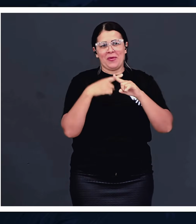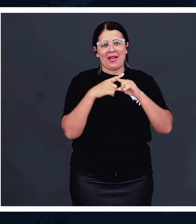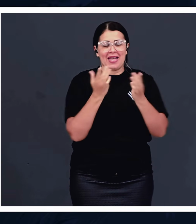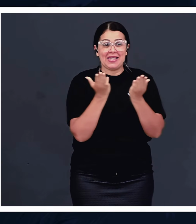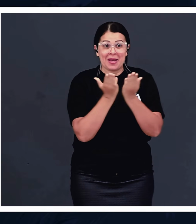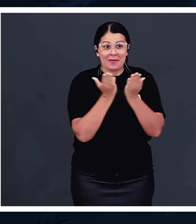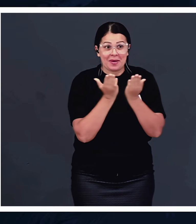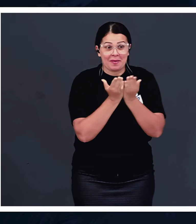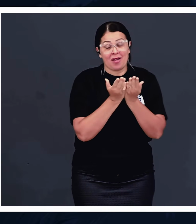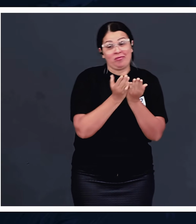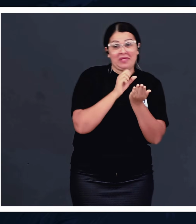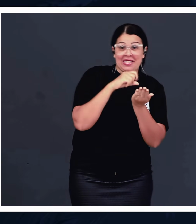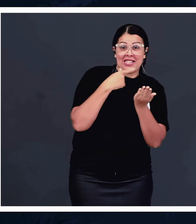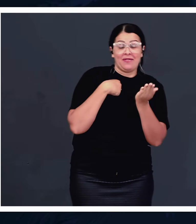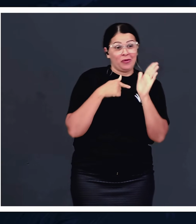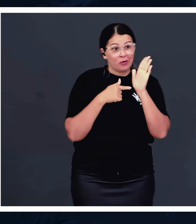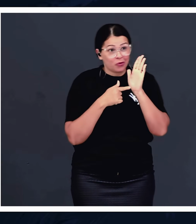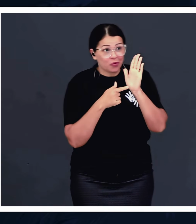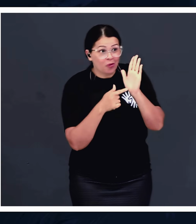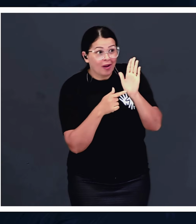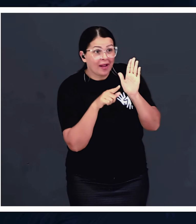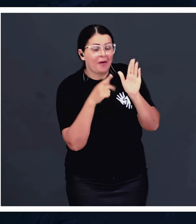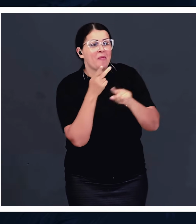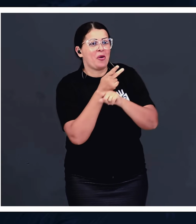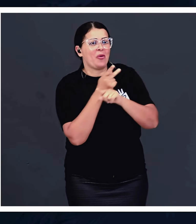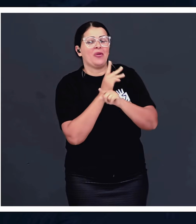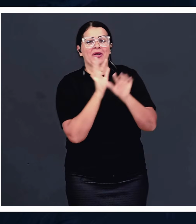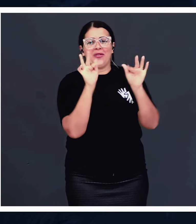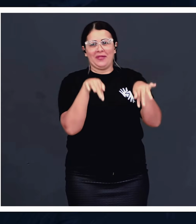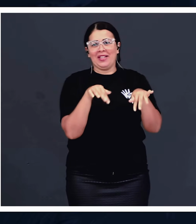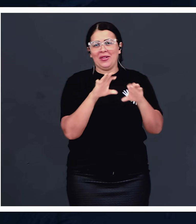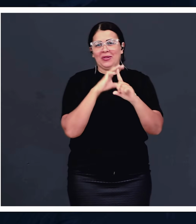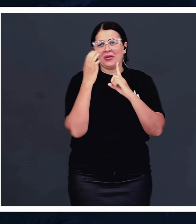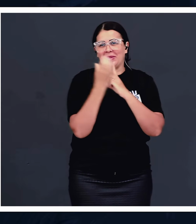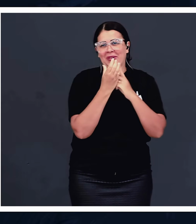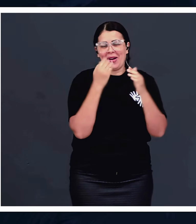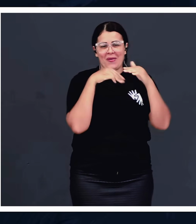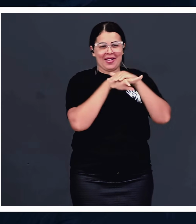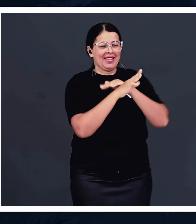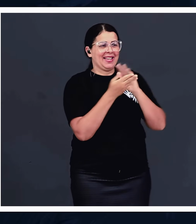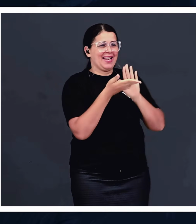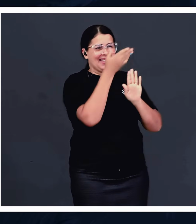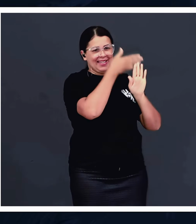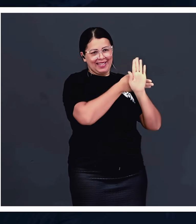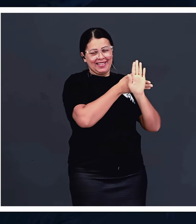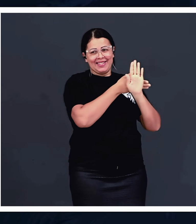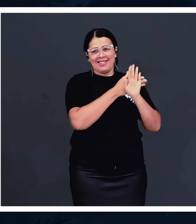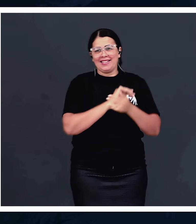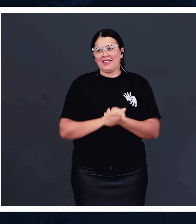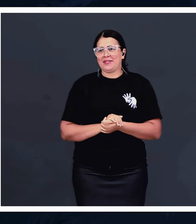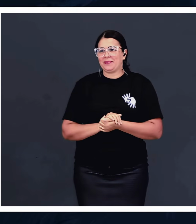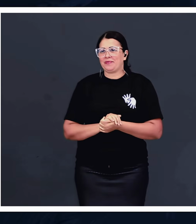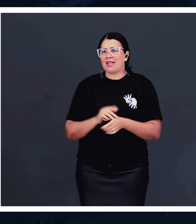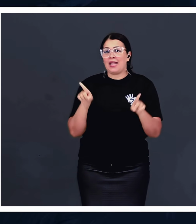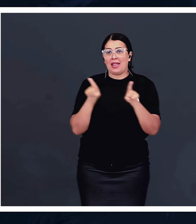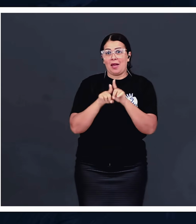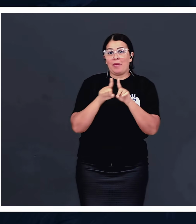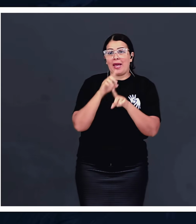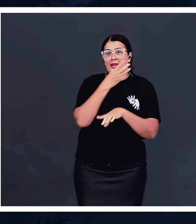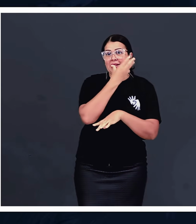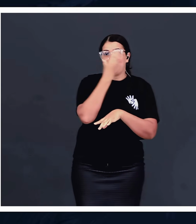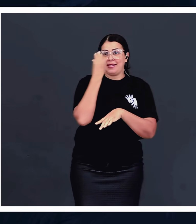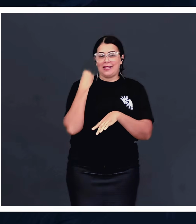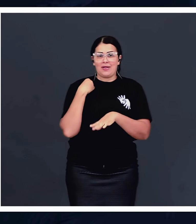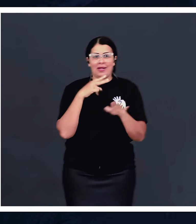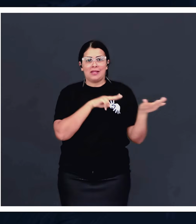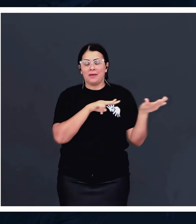Bíblia é sua, se for sua, me procure no final do culto, que ela está guardada lá atrás. Gente, também esqueceram aqui